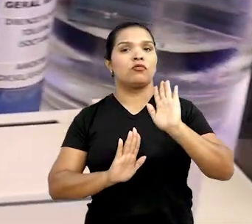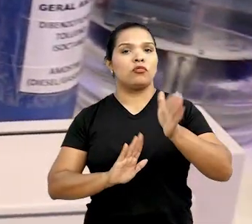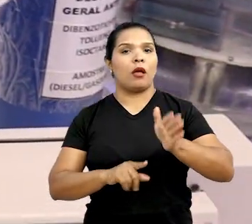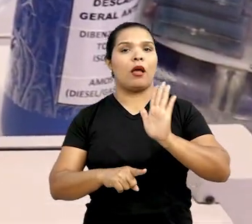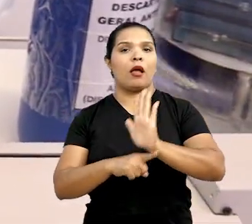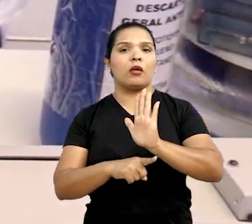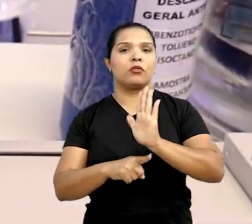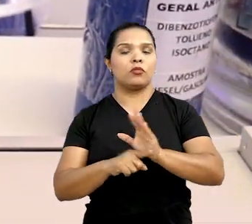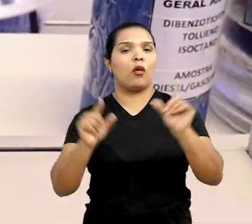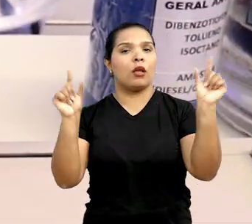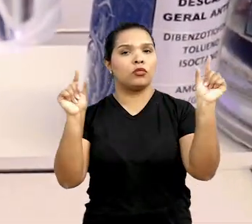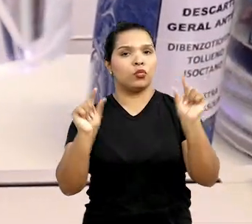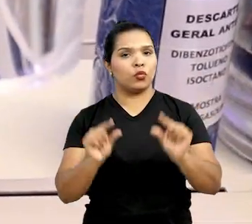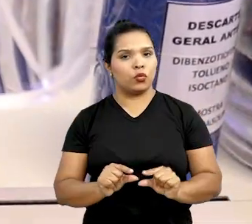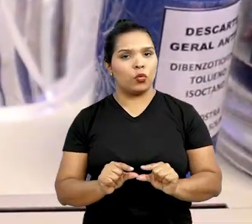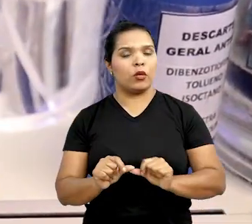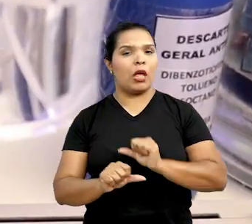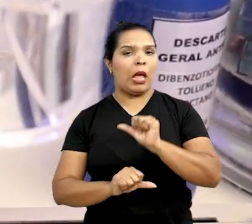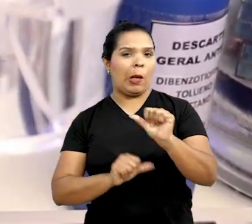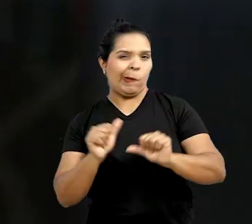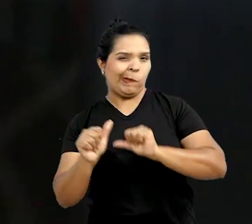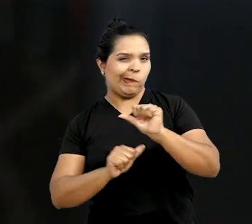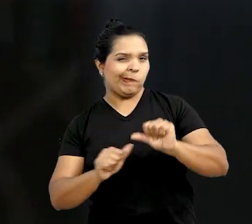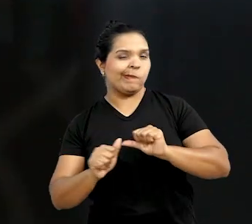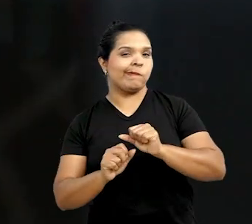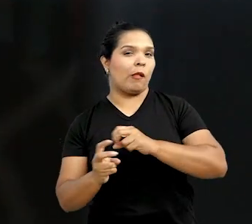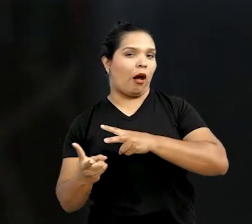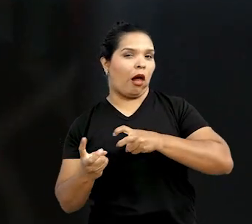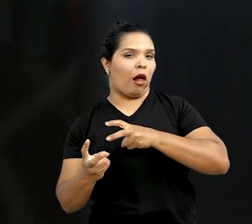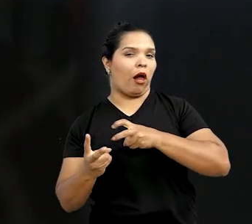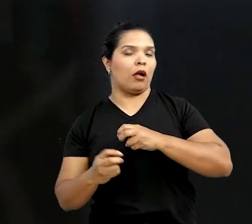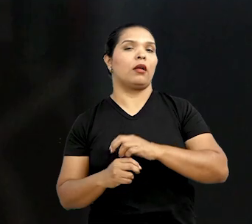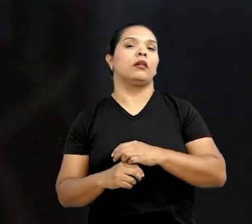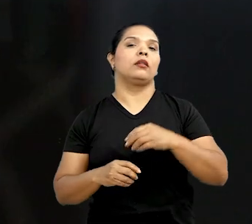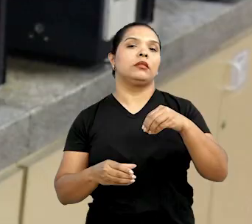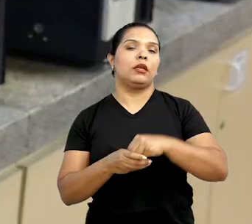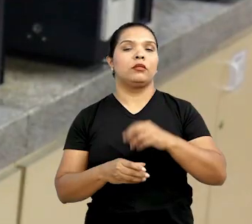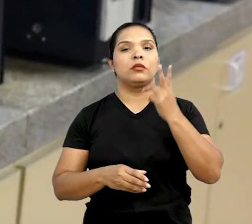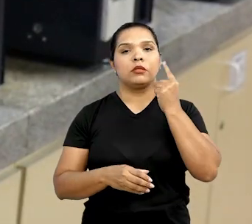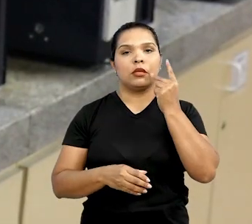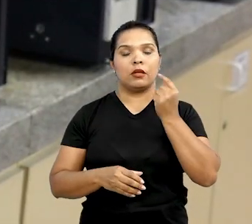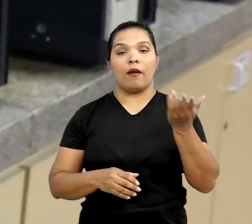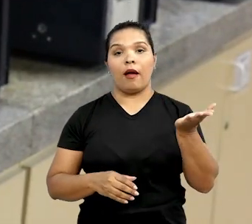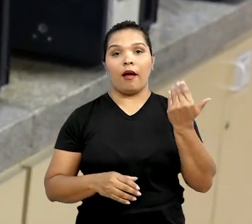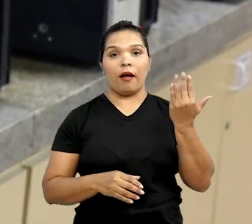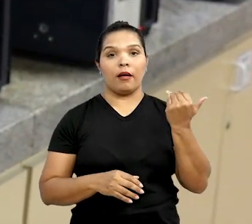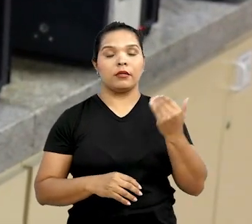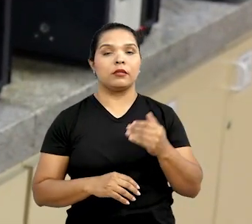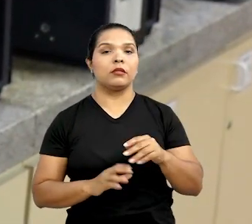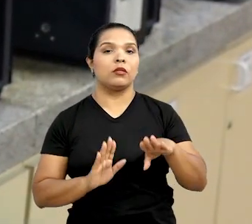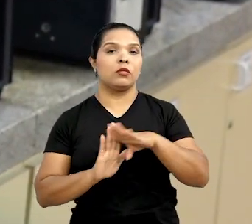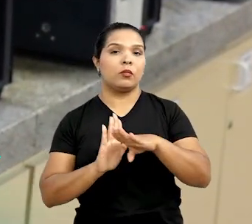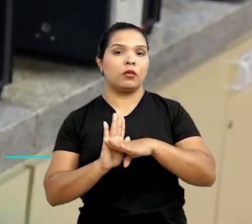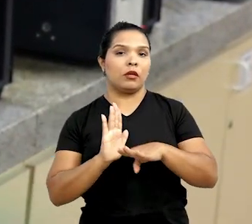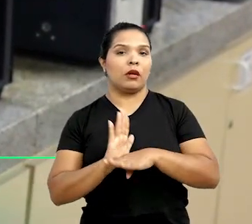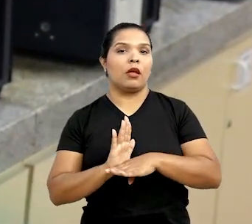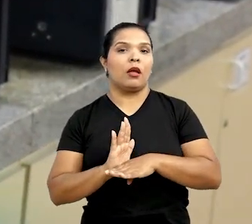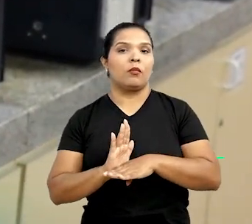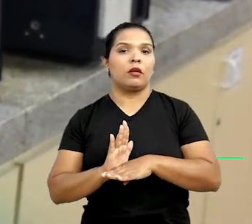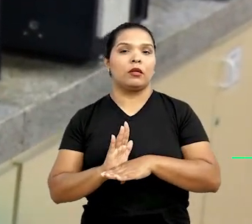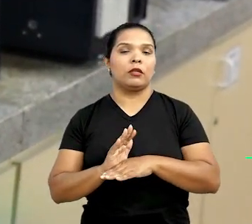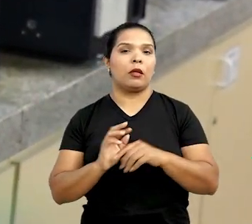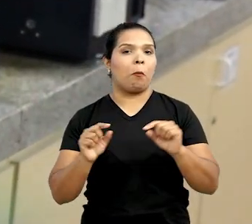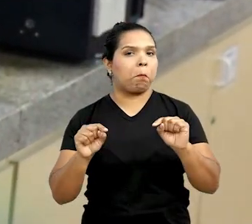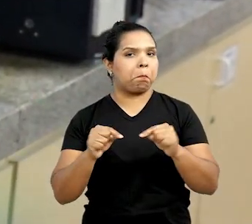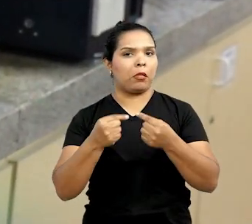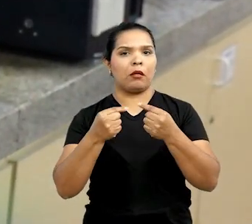já ajudou a diminuir o índice de adulterações de combustíveis no estado do Ceará. Antes da existência desse programa, o índice de